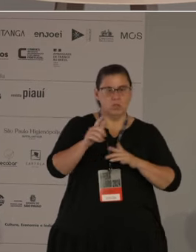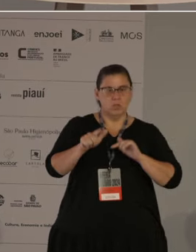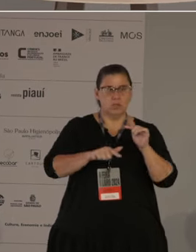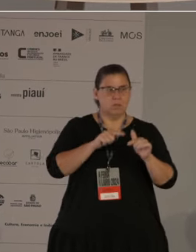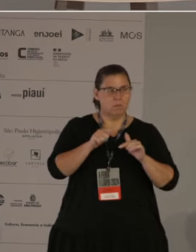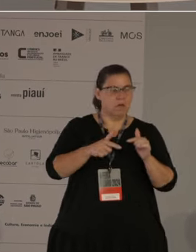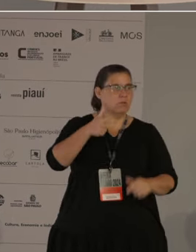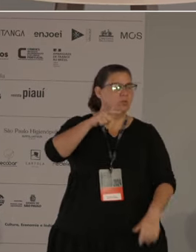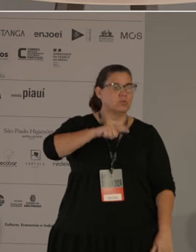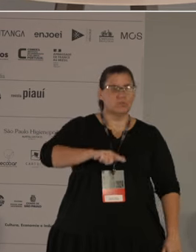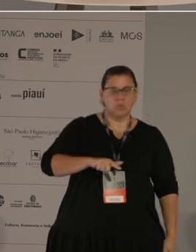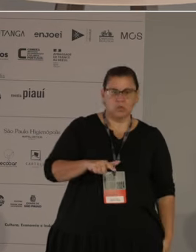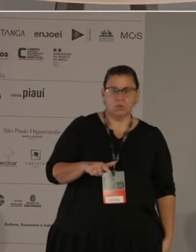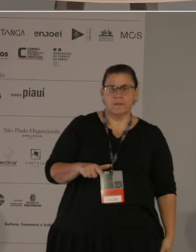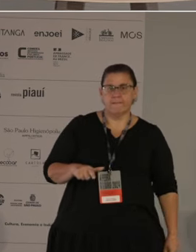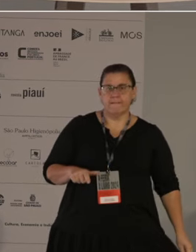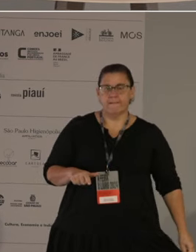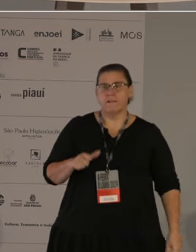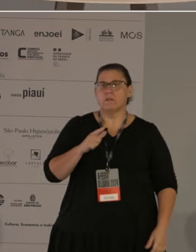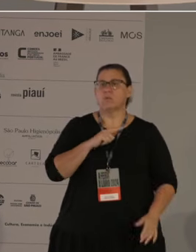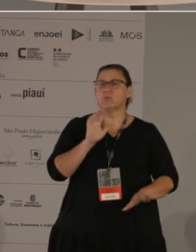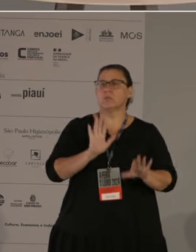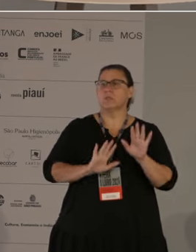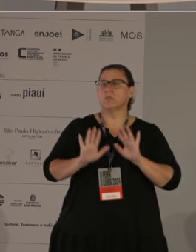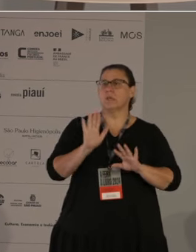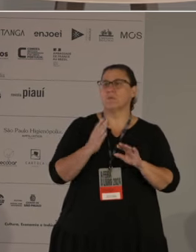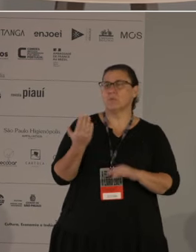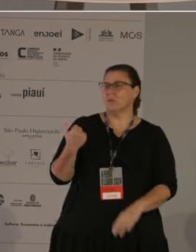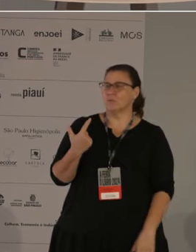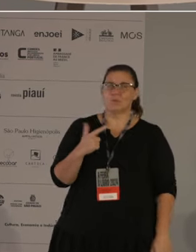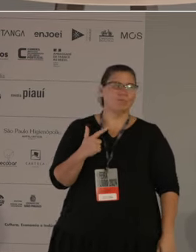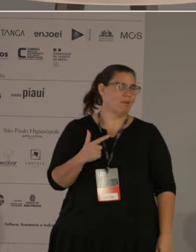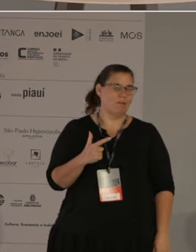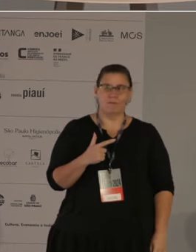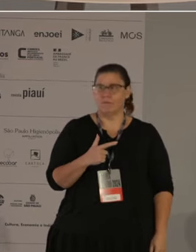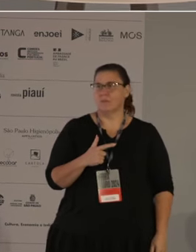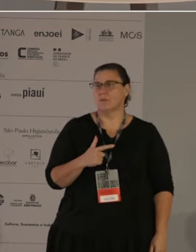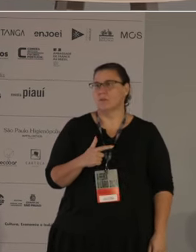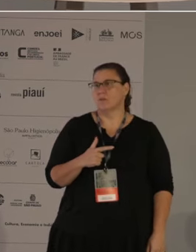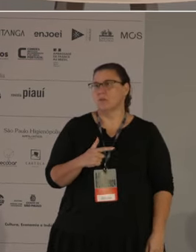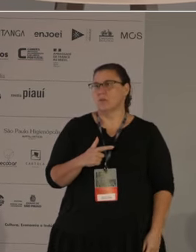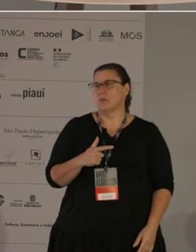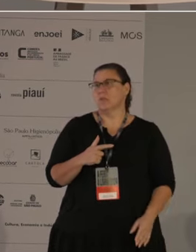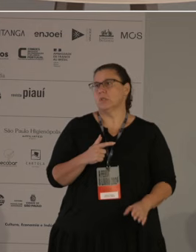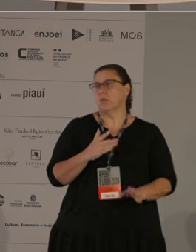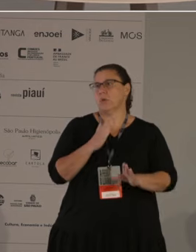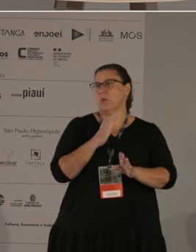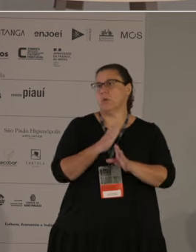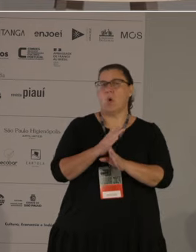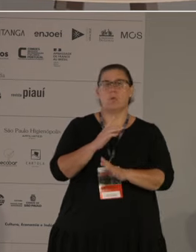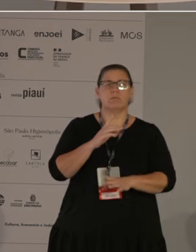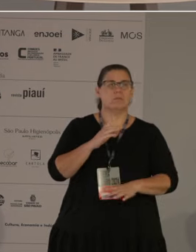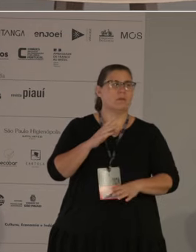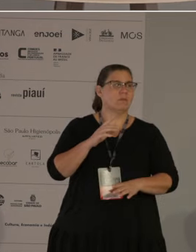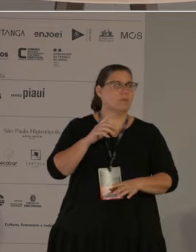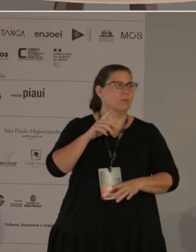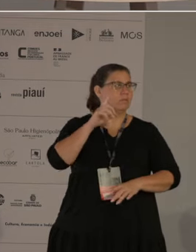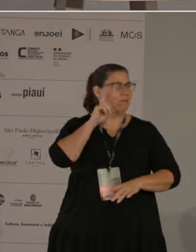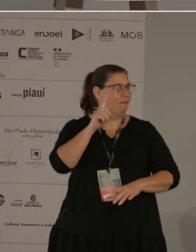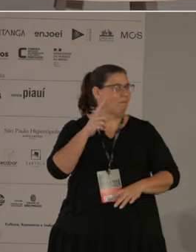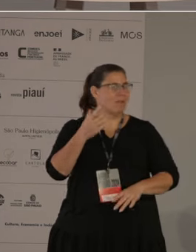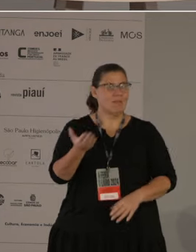Henrique Boedá toma alguns cuidados que ela não tinha tido no passado. Ela não encontra datas tão antigas quanto as da NIED,